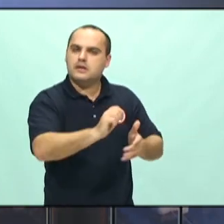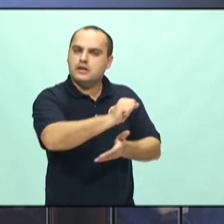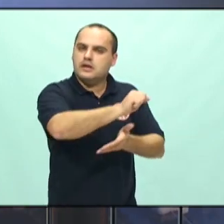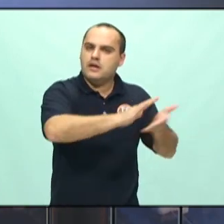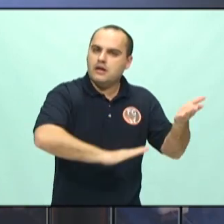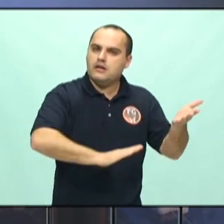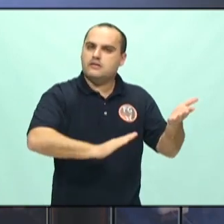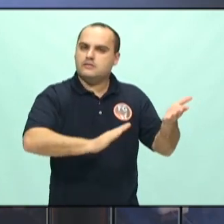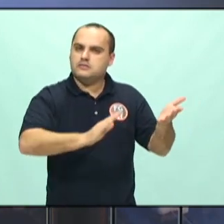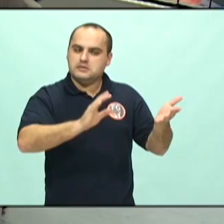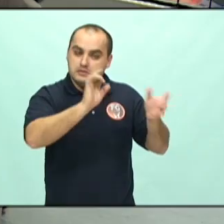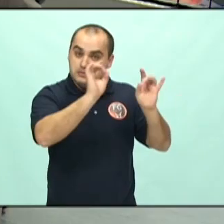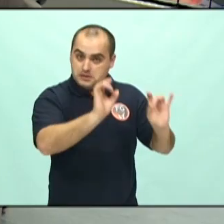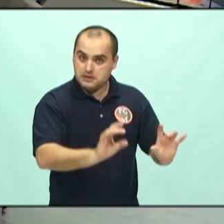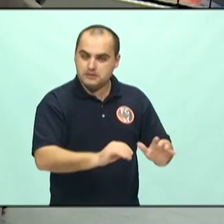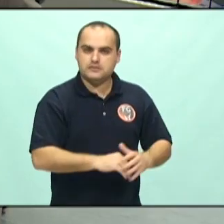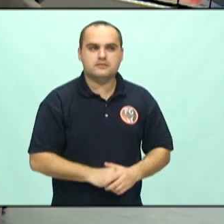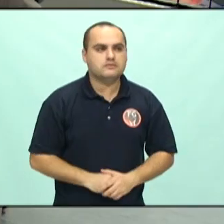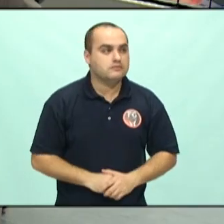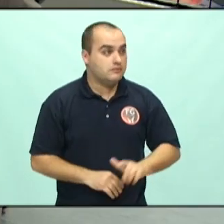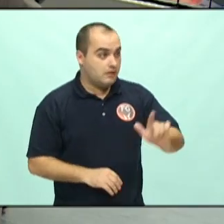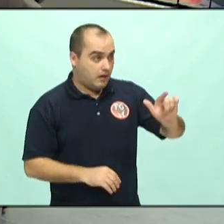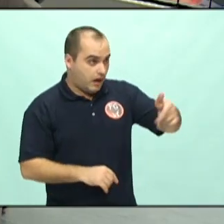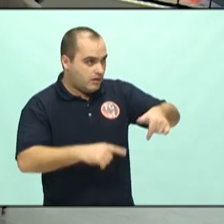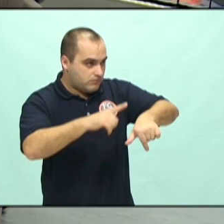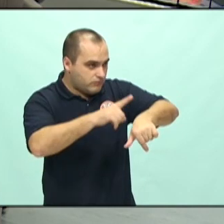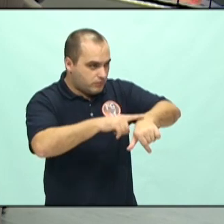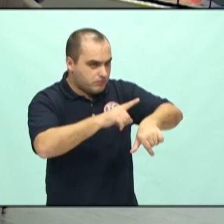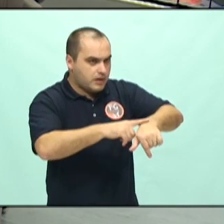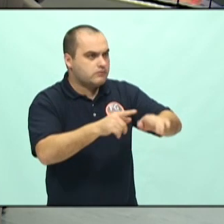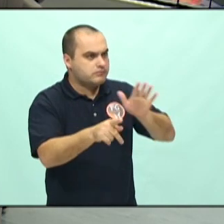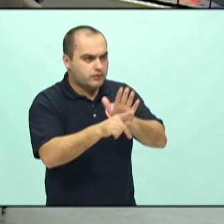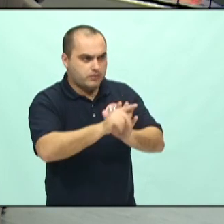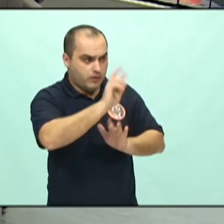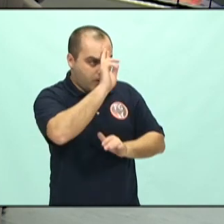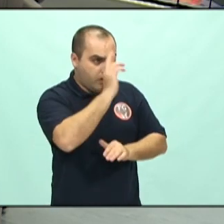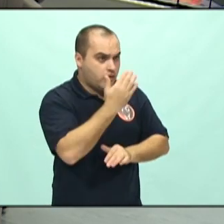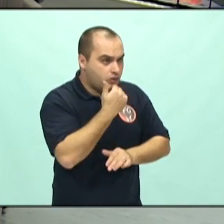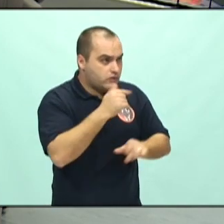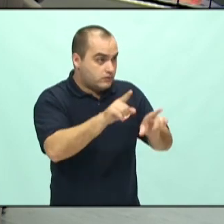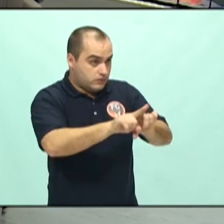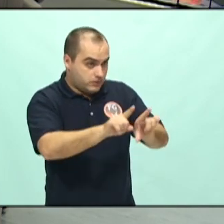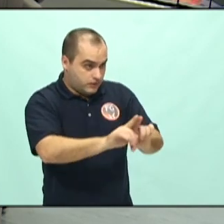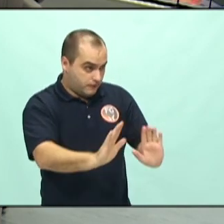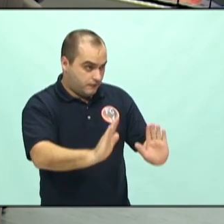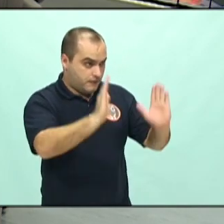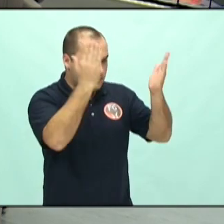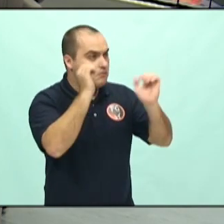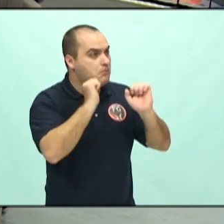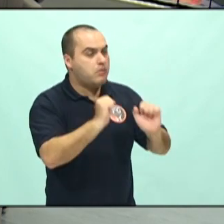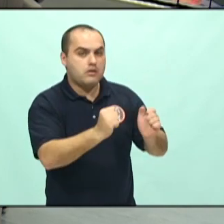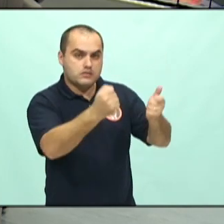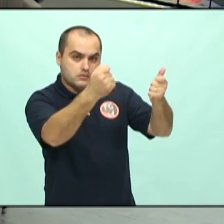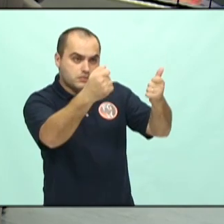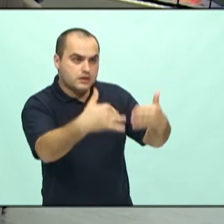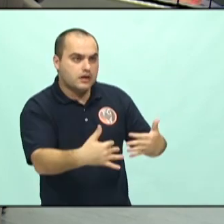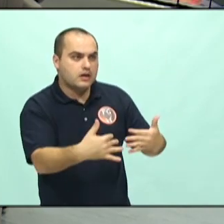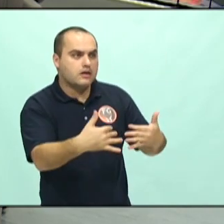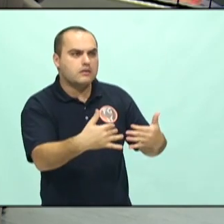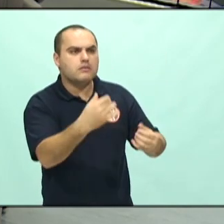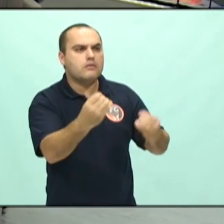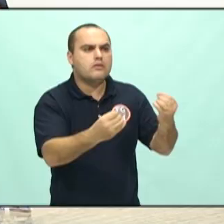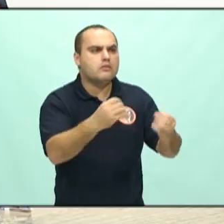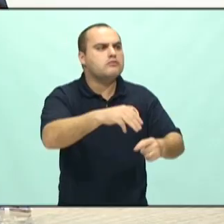também. Na verdade, são momentos de confraternização e almoço. Pode divulgar para a gente quais municípios vão ter, como é que vai funcionar em cada